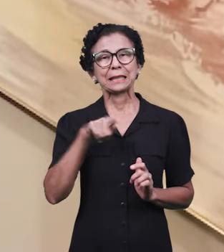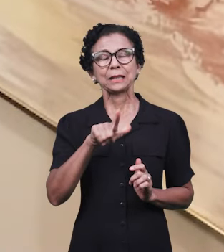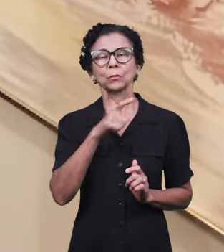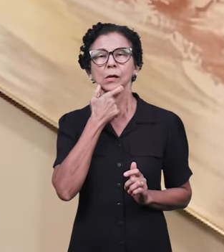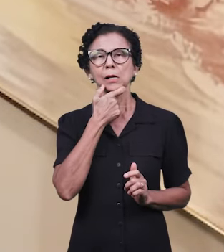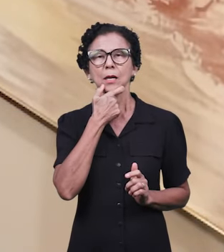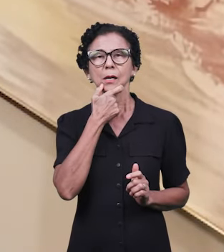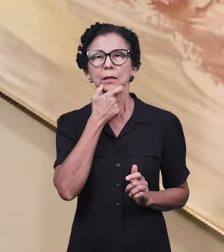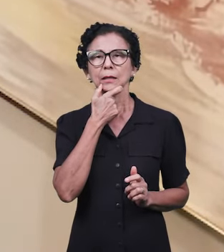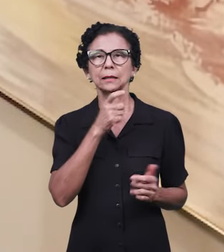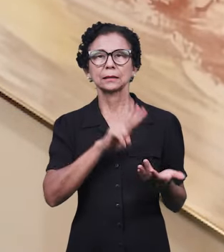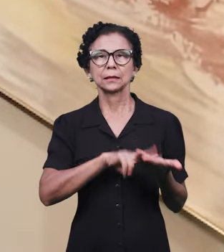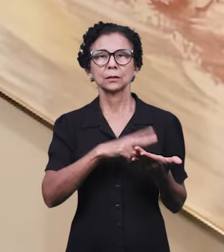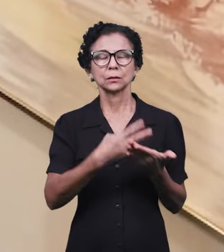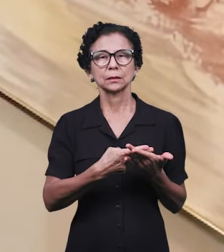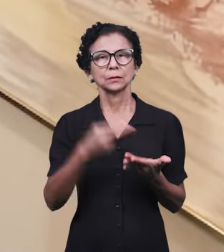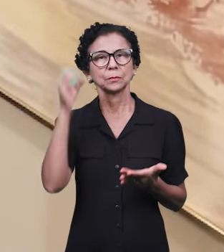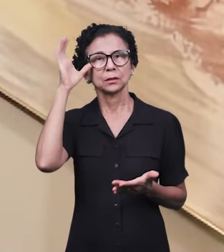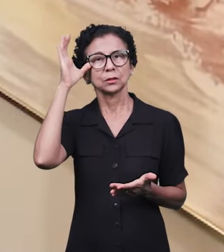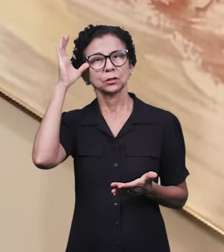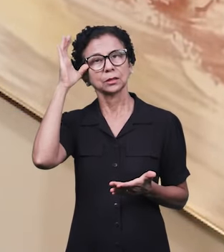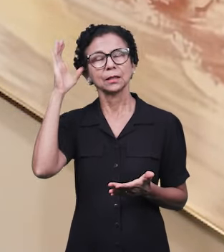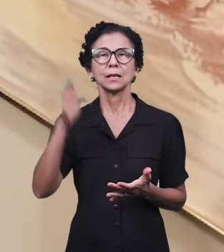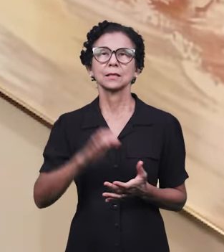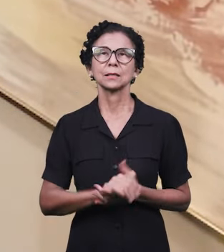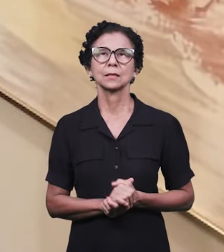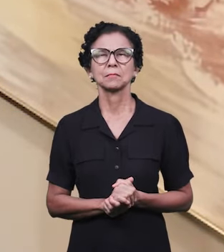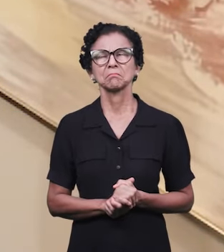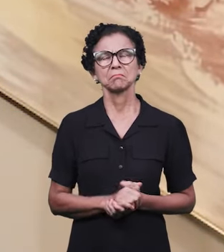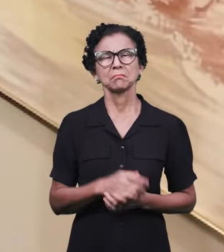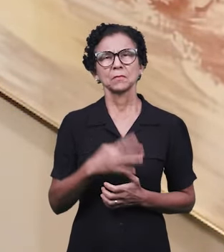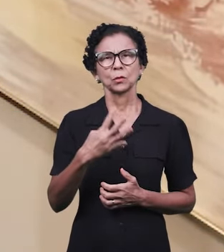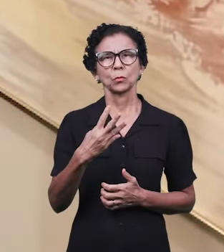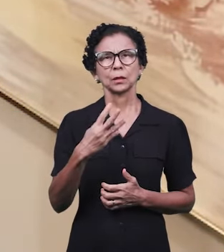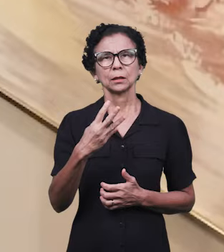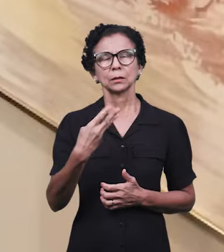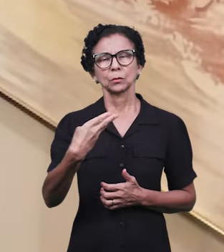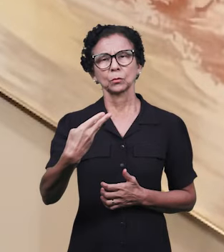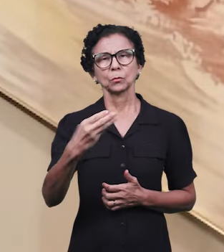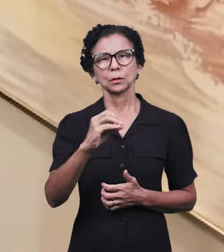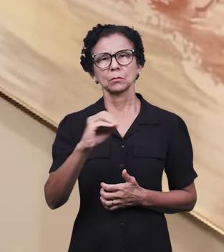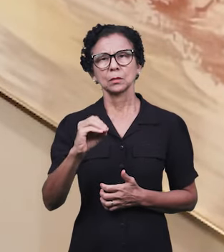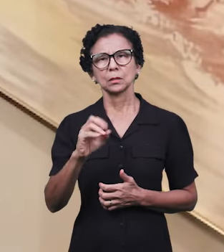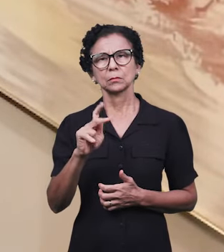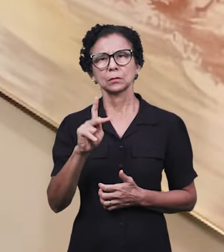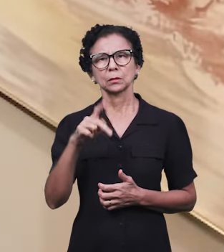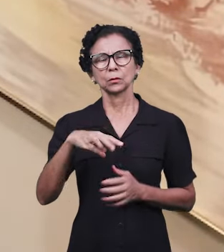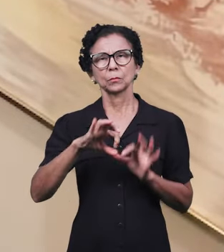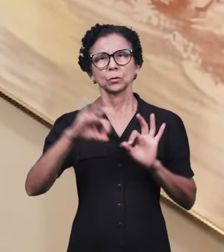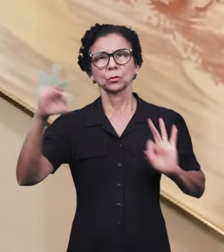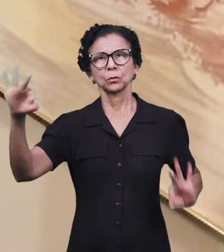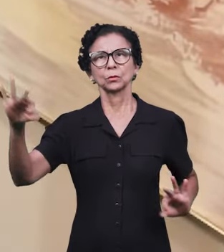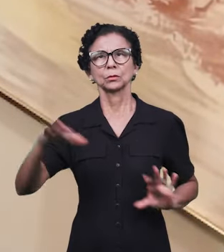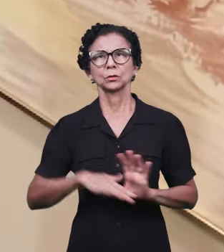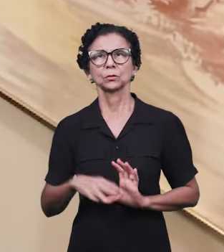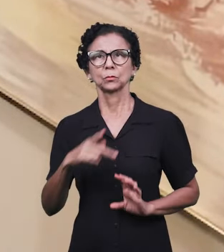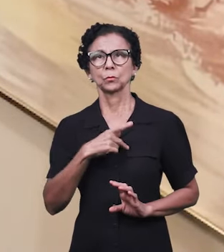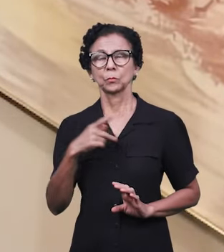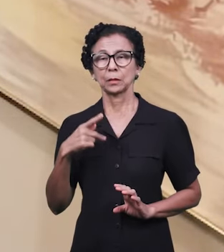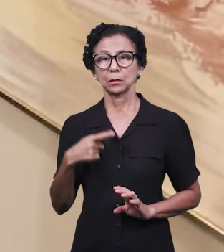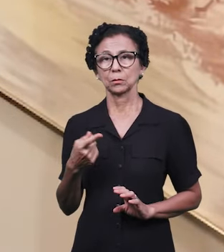pelos pastores José Roberto Filho e Armando Rocha. Crianças, intermediários e adolescentes têm ouvido a voz do